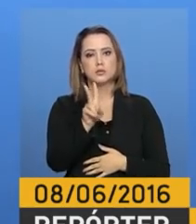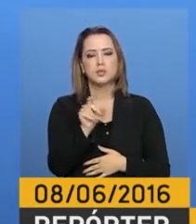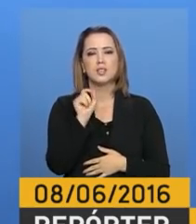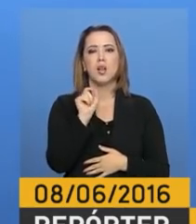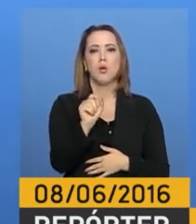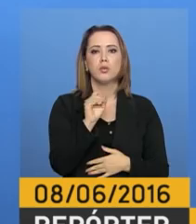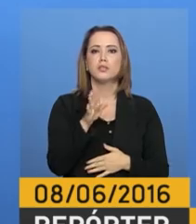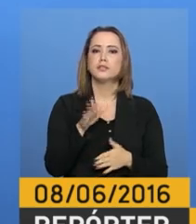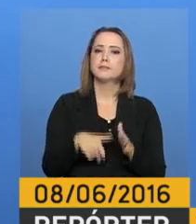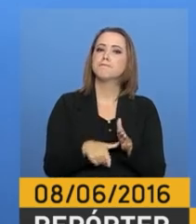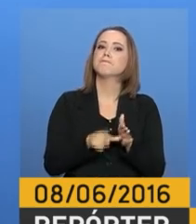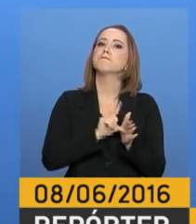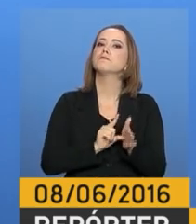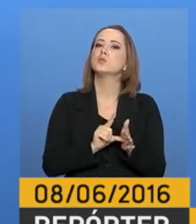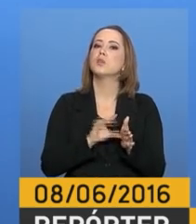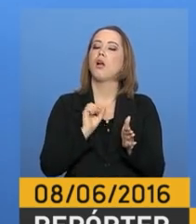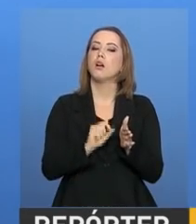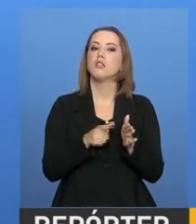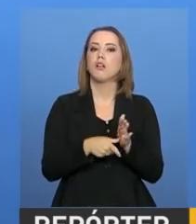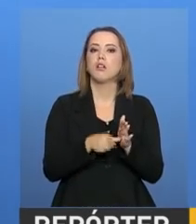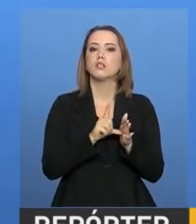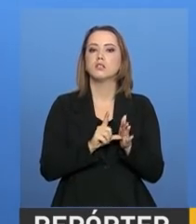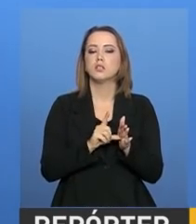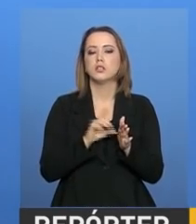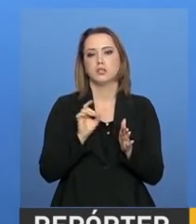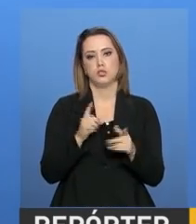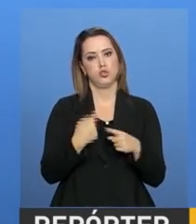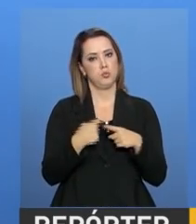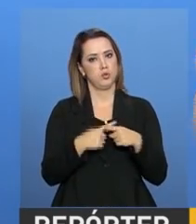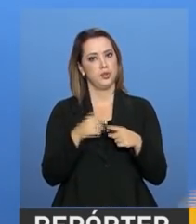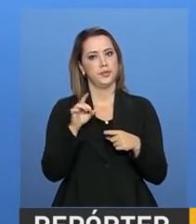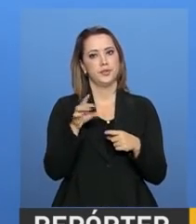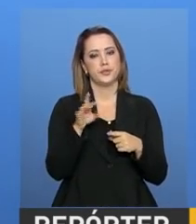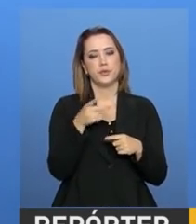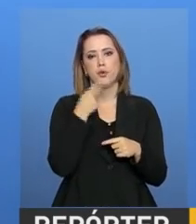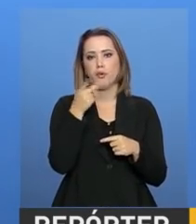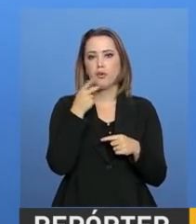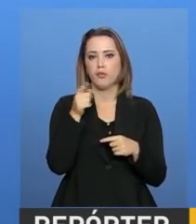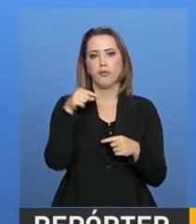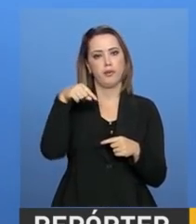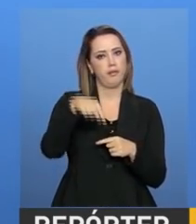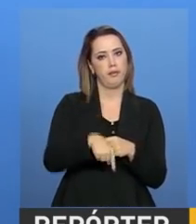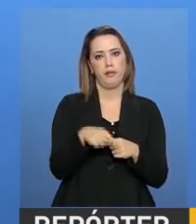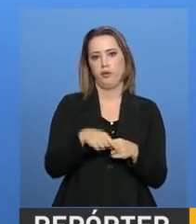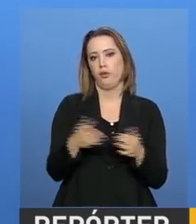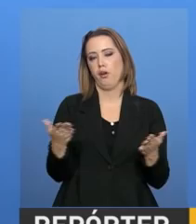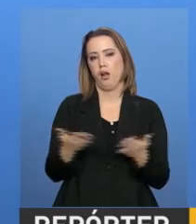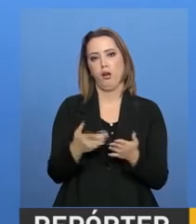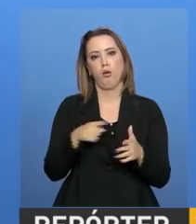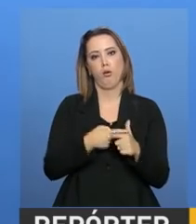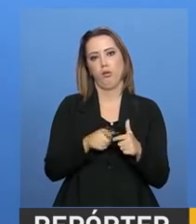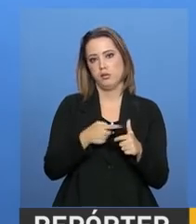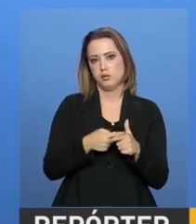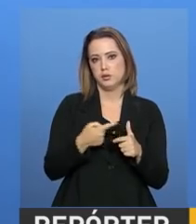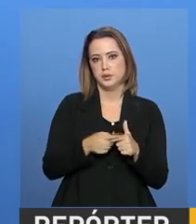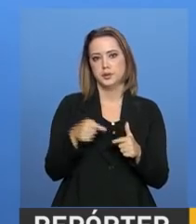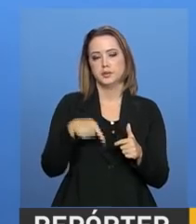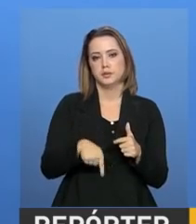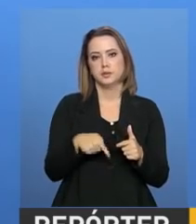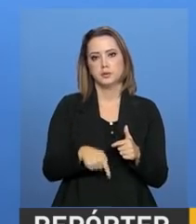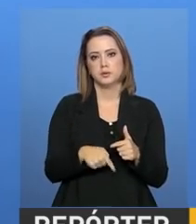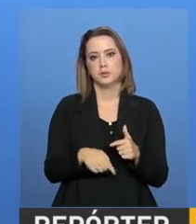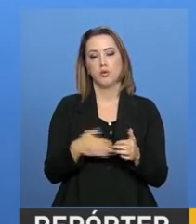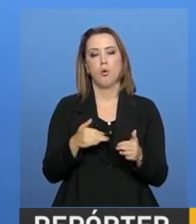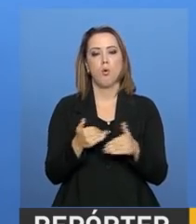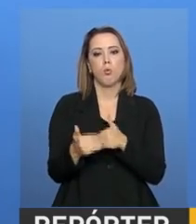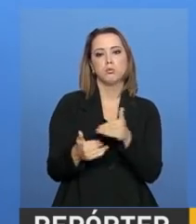trás disso porque senão Nós vamos só combater e discutir e falar sobre as causas dos problemas ah ou as